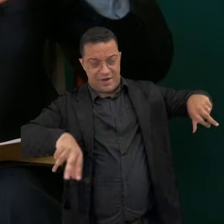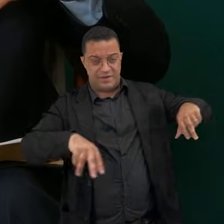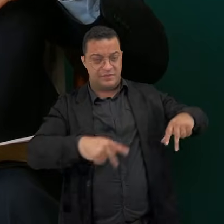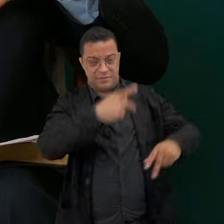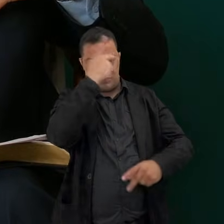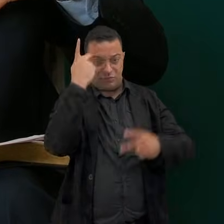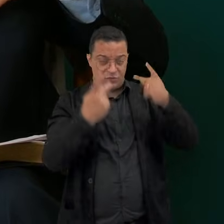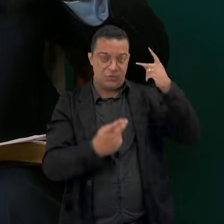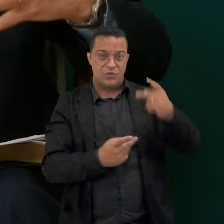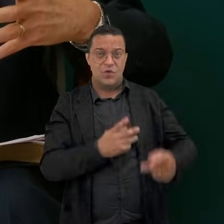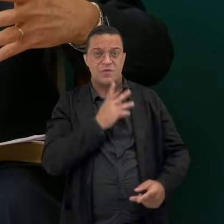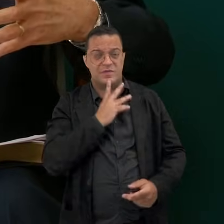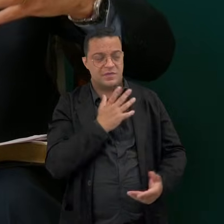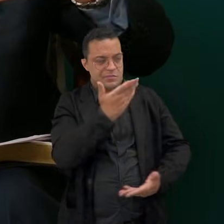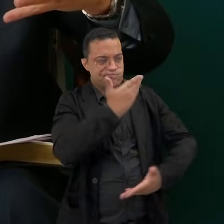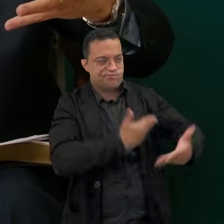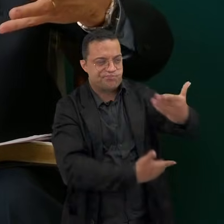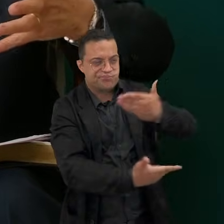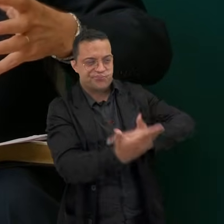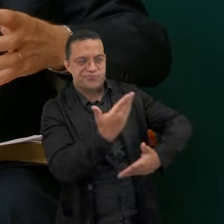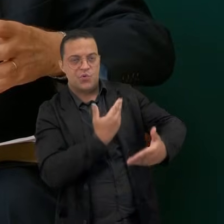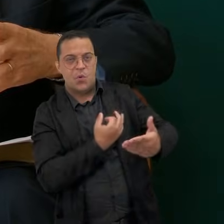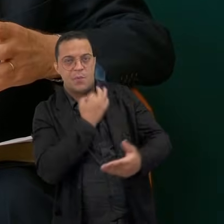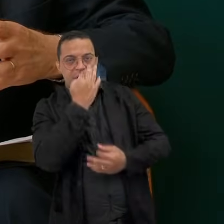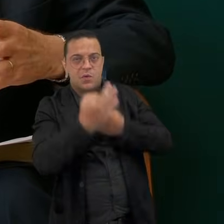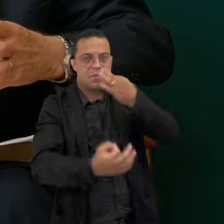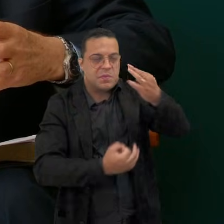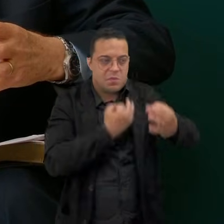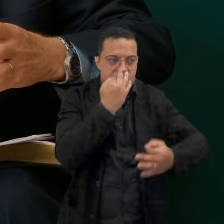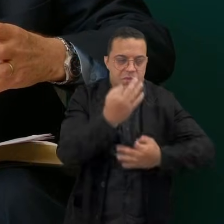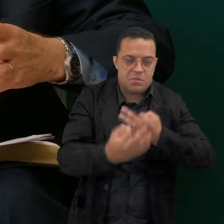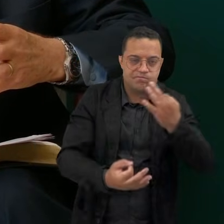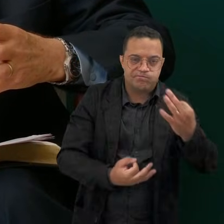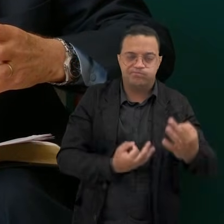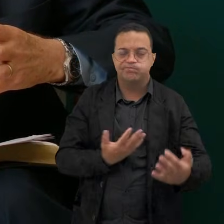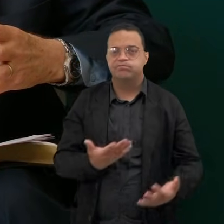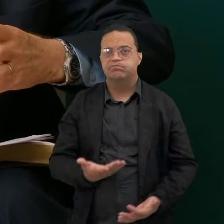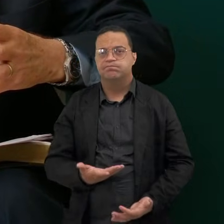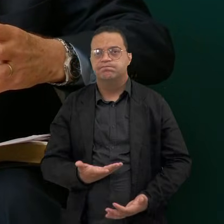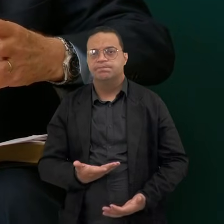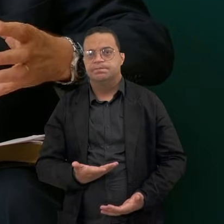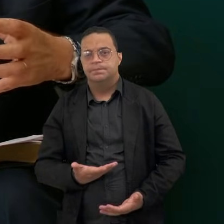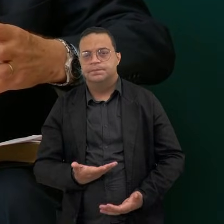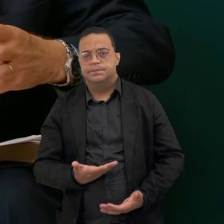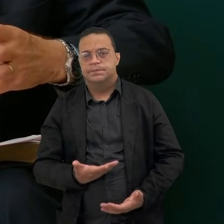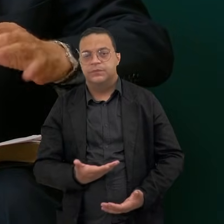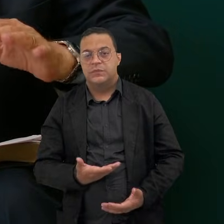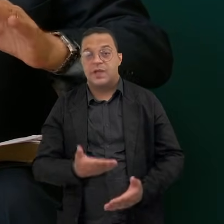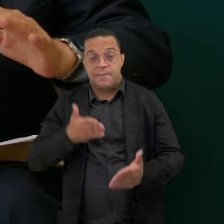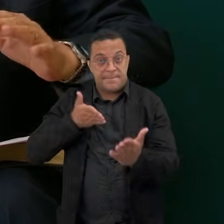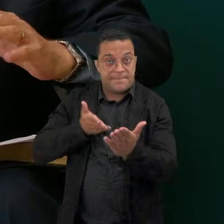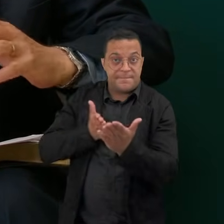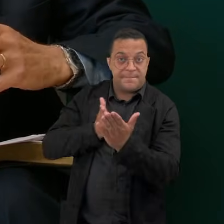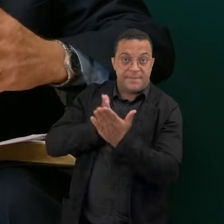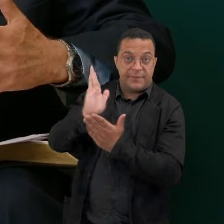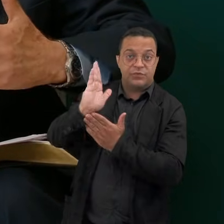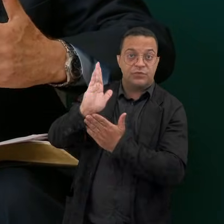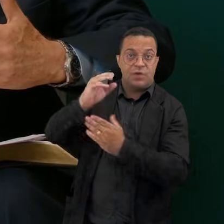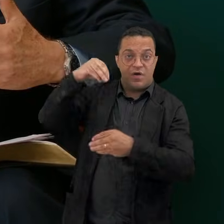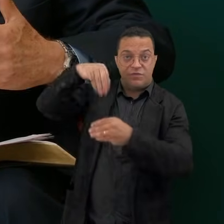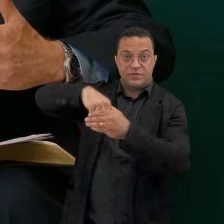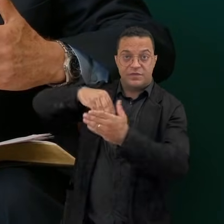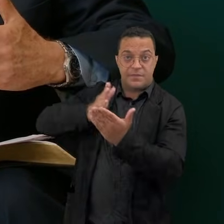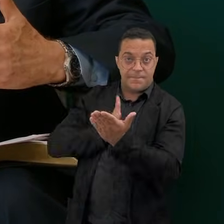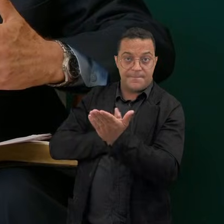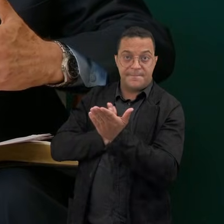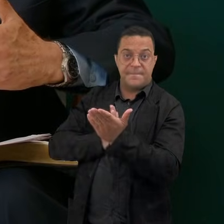mostrando aquilo que ele entendeu, a importância do povo de Israel ter o seu território, e foi aprovado, numa votação apertada, mas